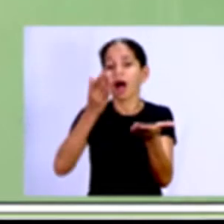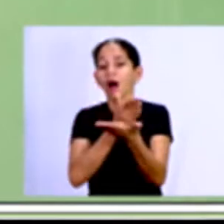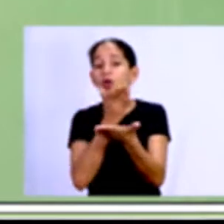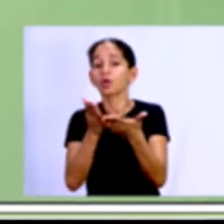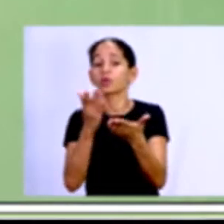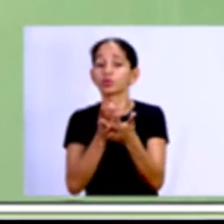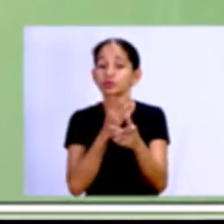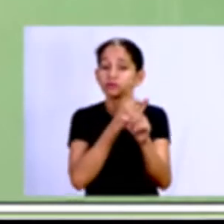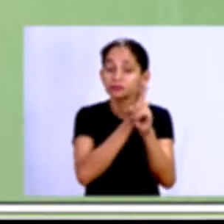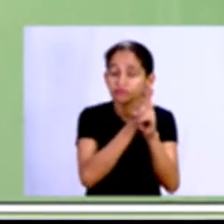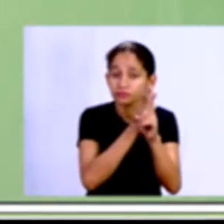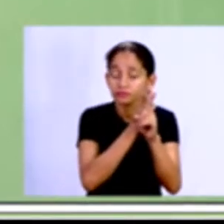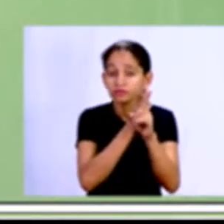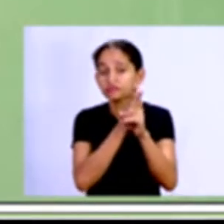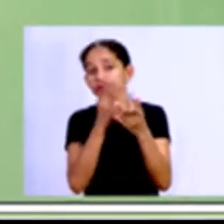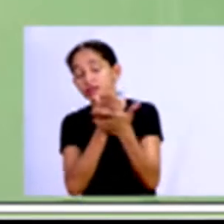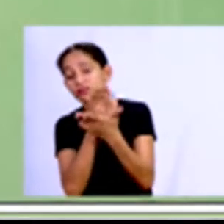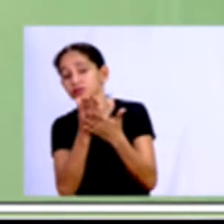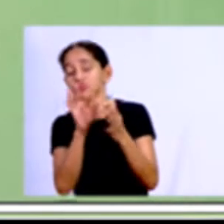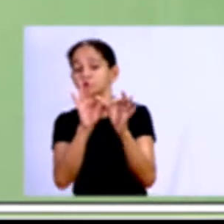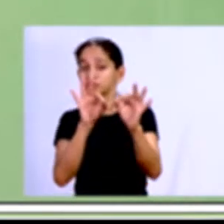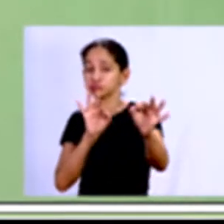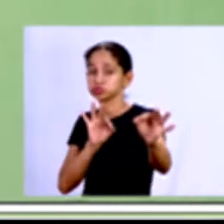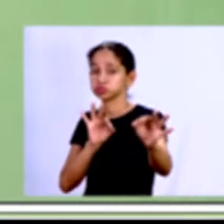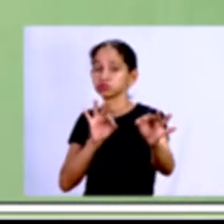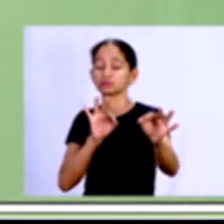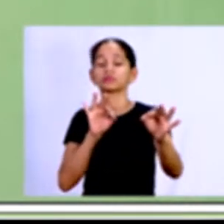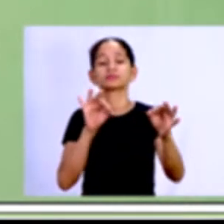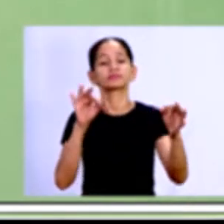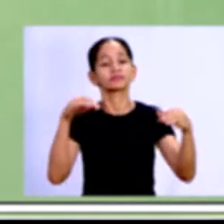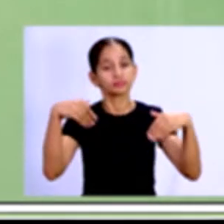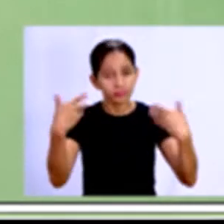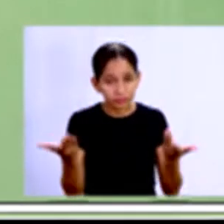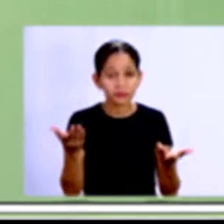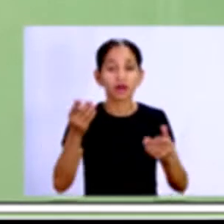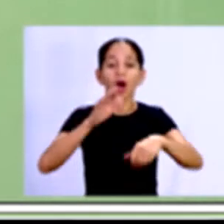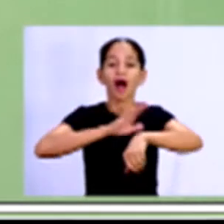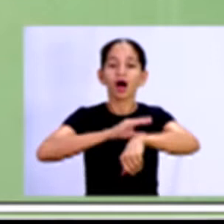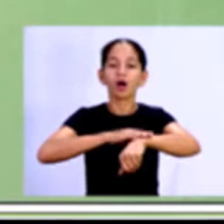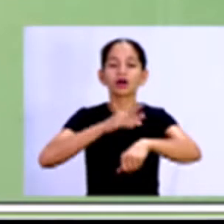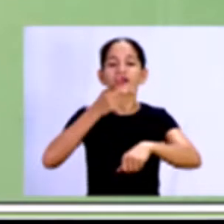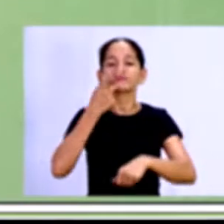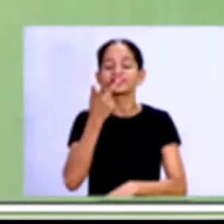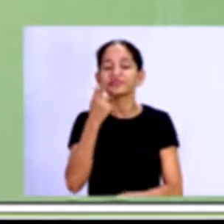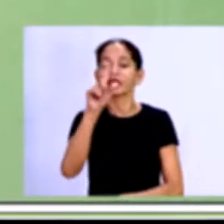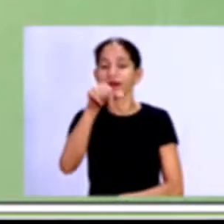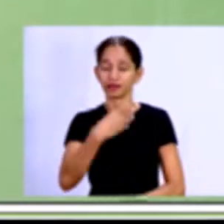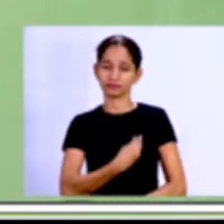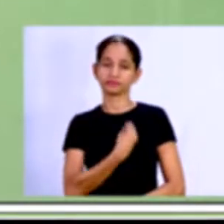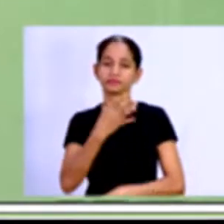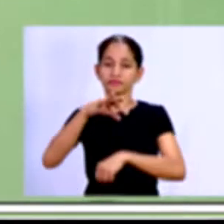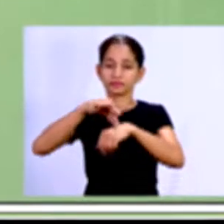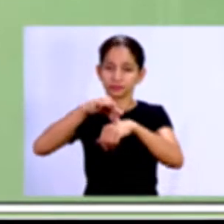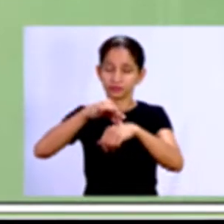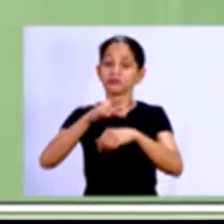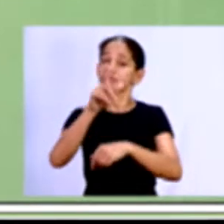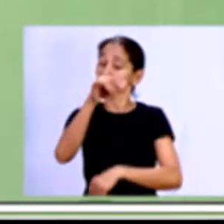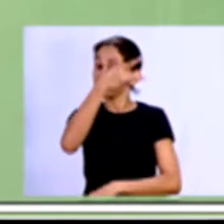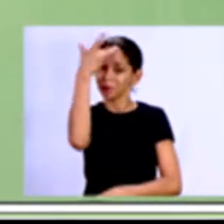momentos presenciais. Esses momentos presenciais são utilizados